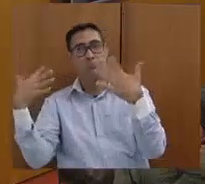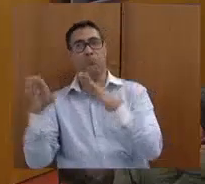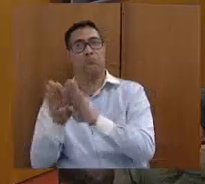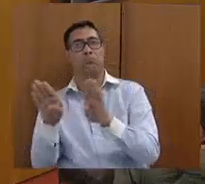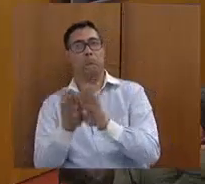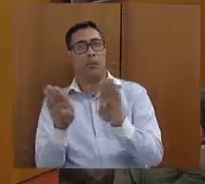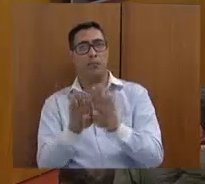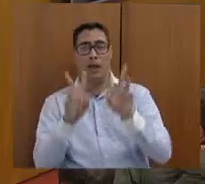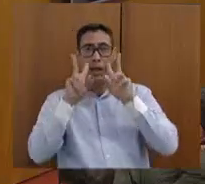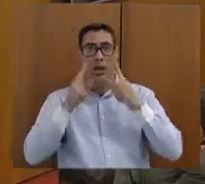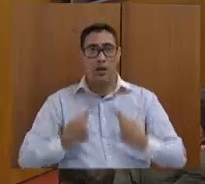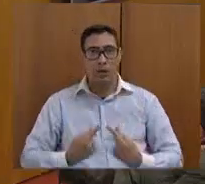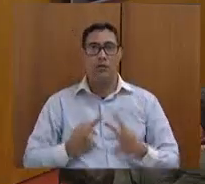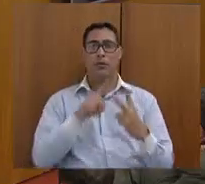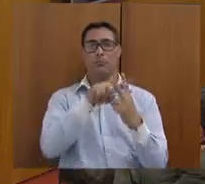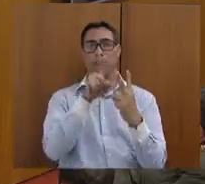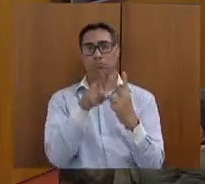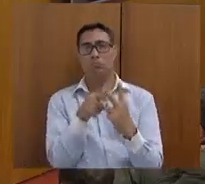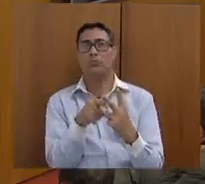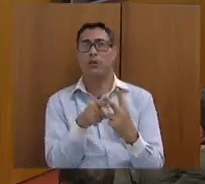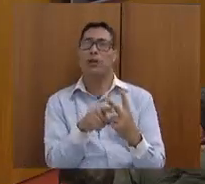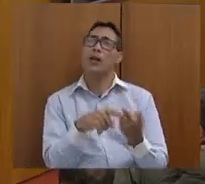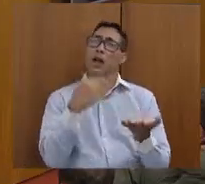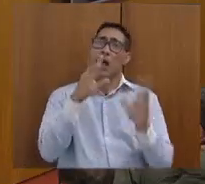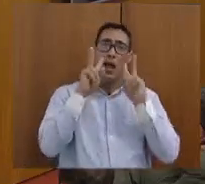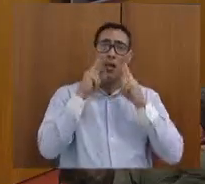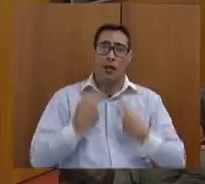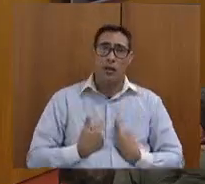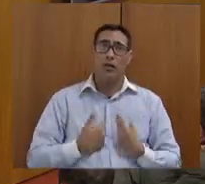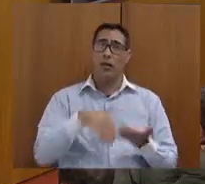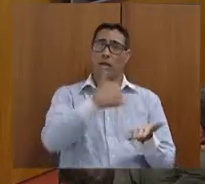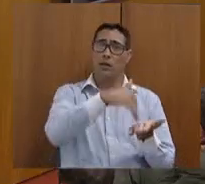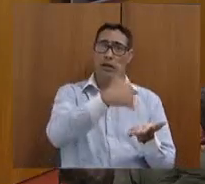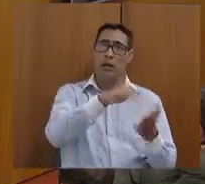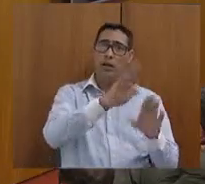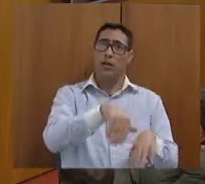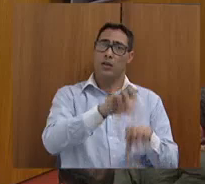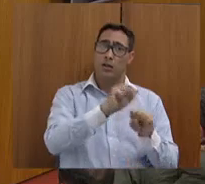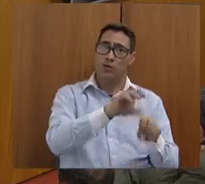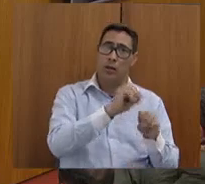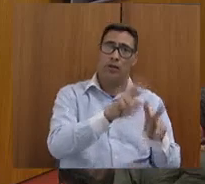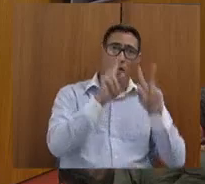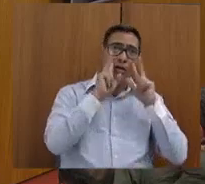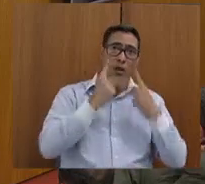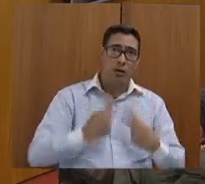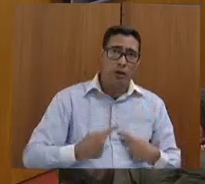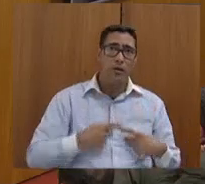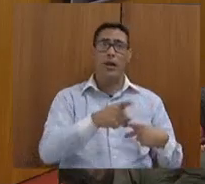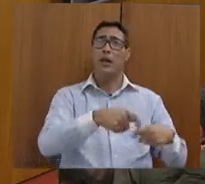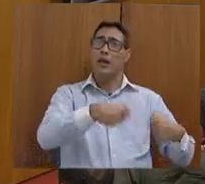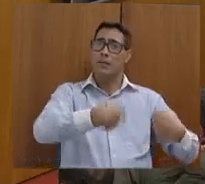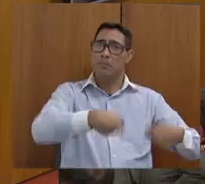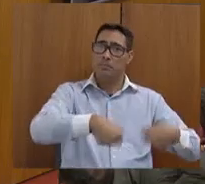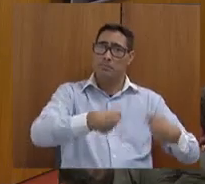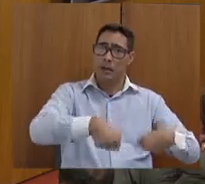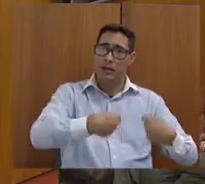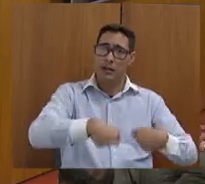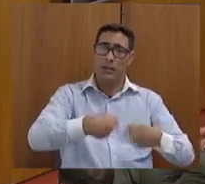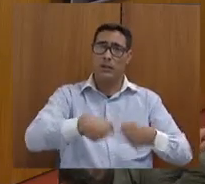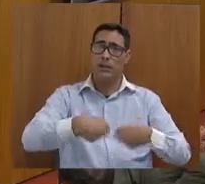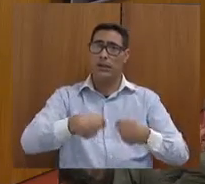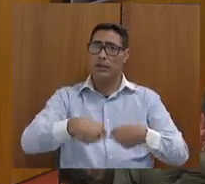reconhecimentos secretário por parte da Secretaria Estadual de Educação reconhecer o que precisa ser